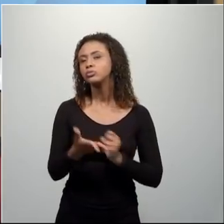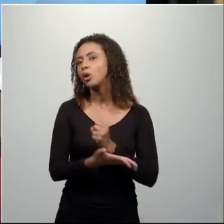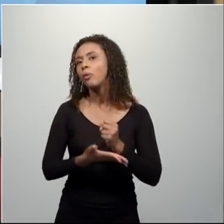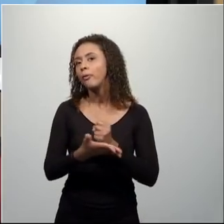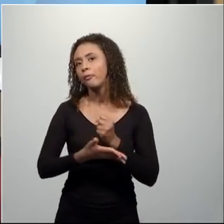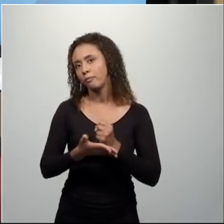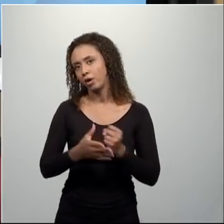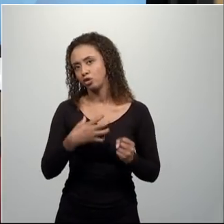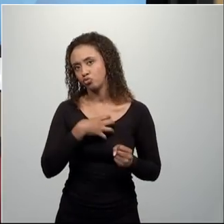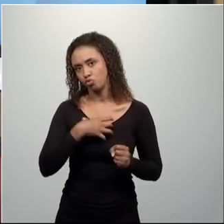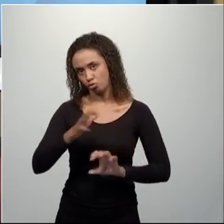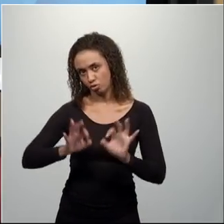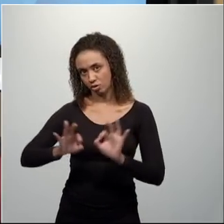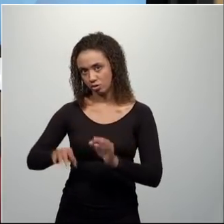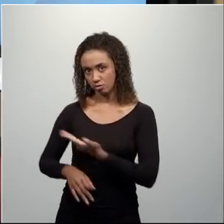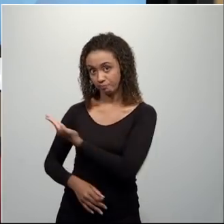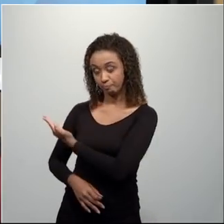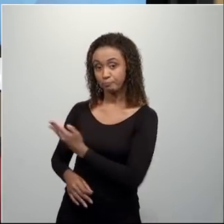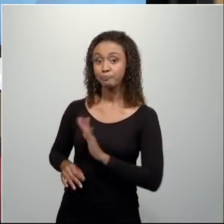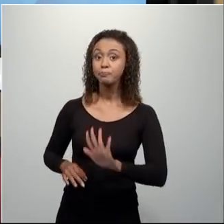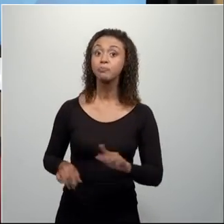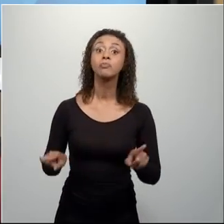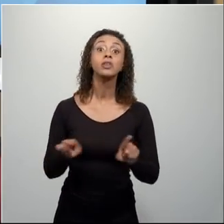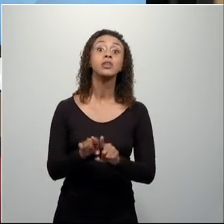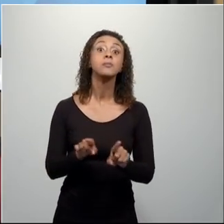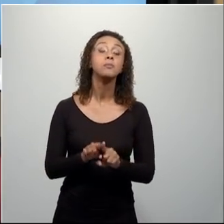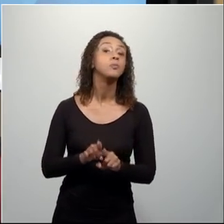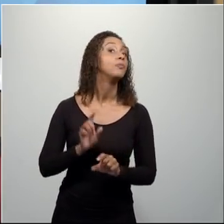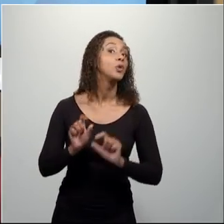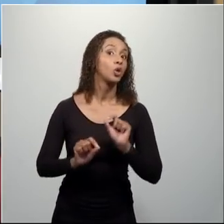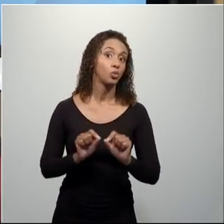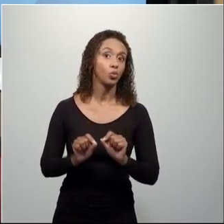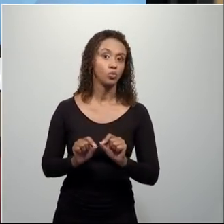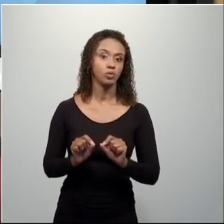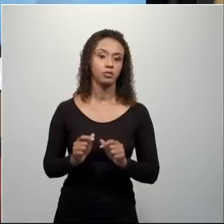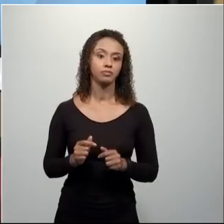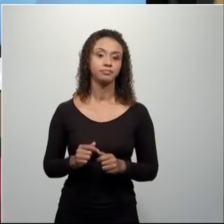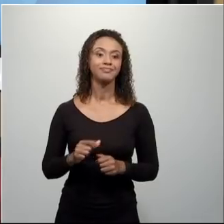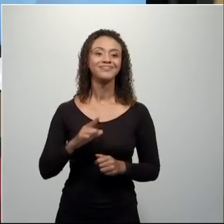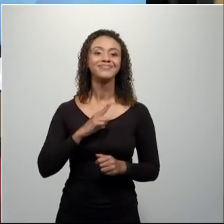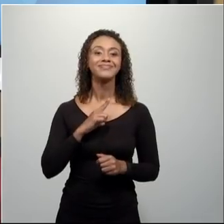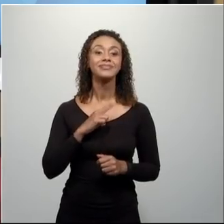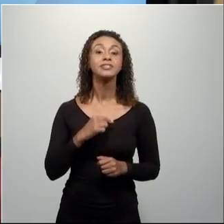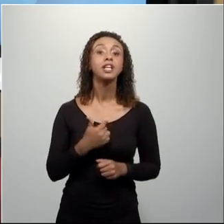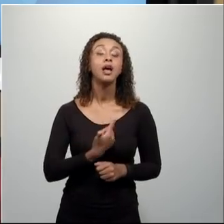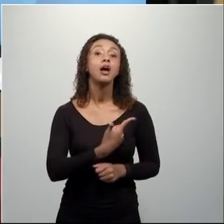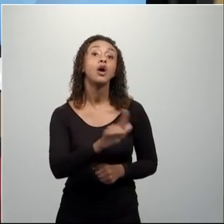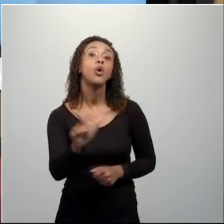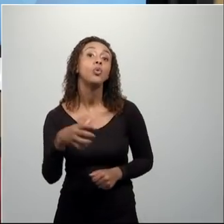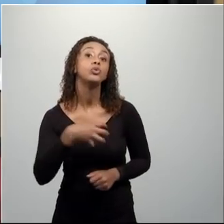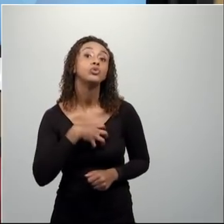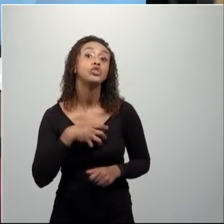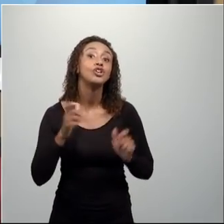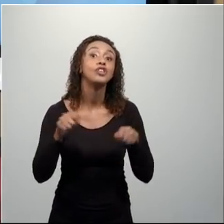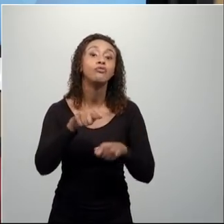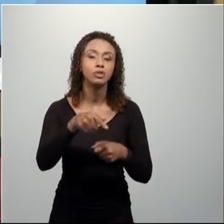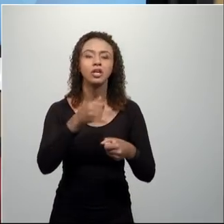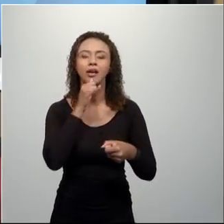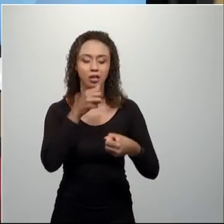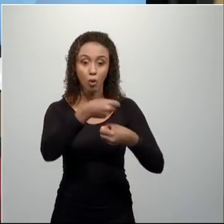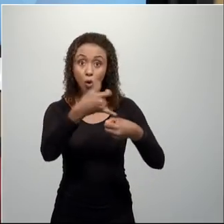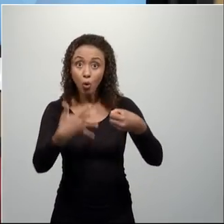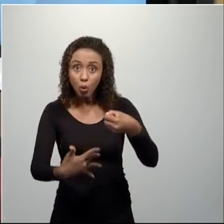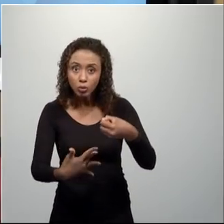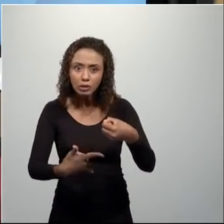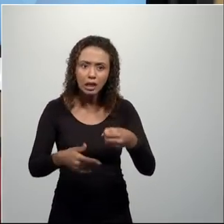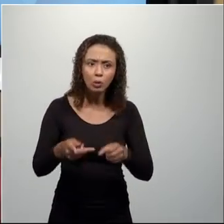formas de se organizar e nas diferentes organizações têm formas de você encontrar o conteúdo independente